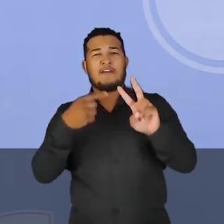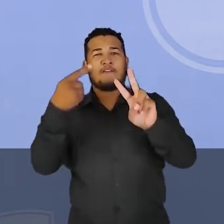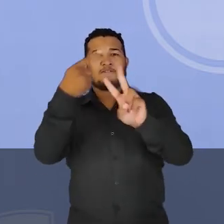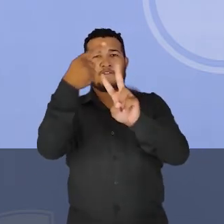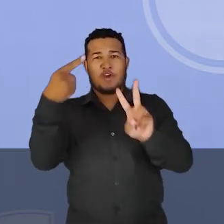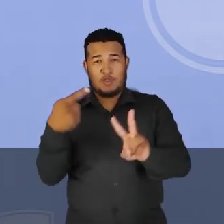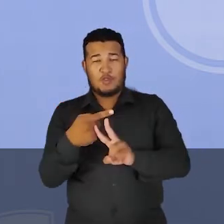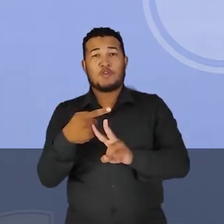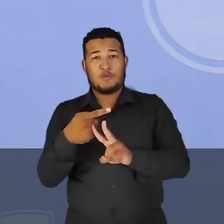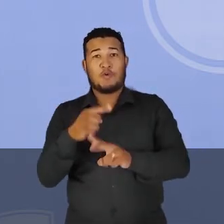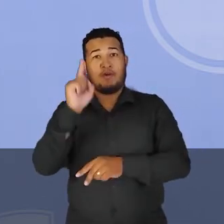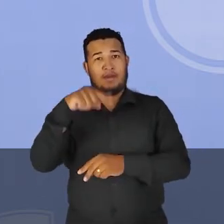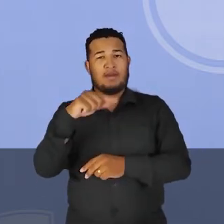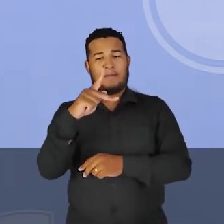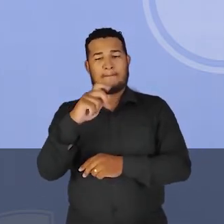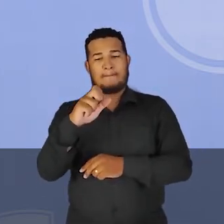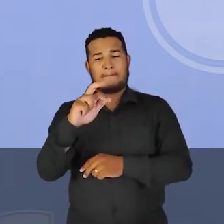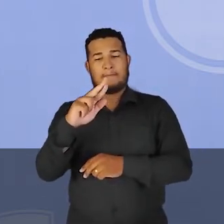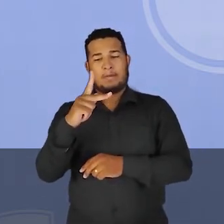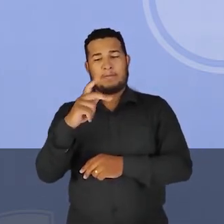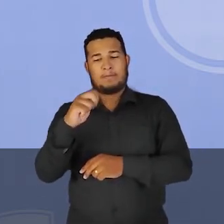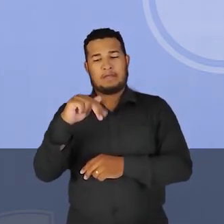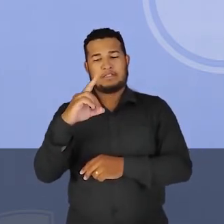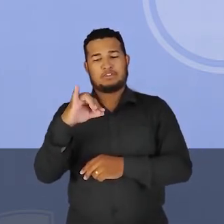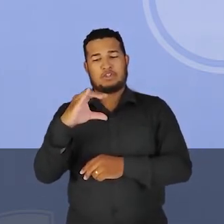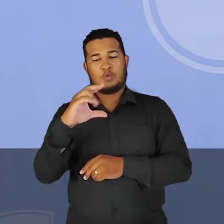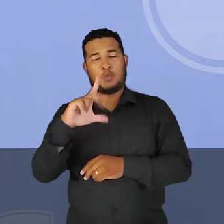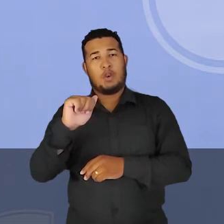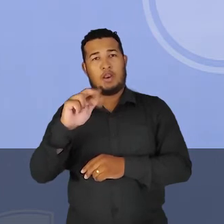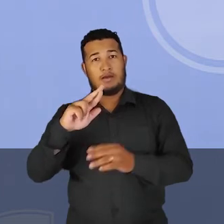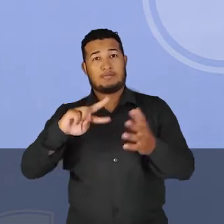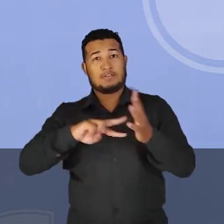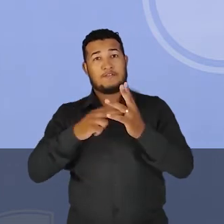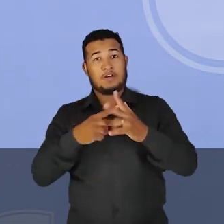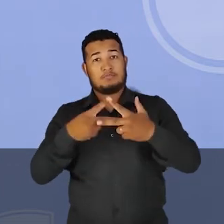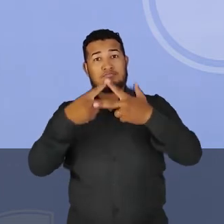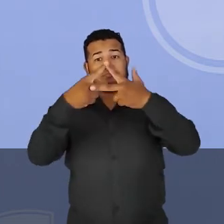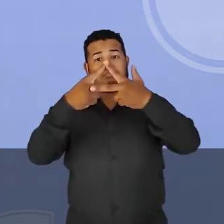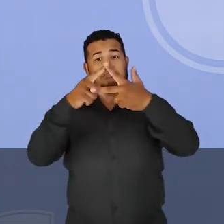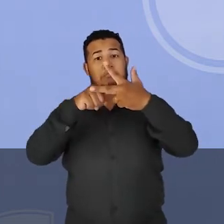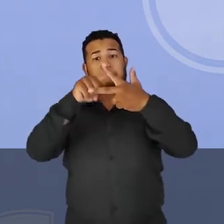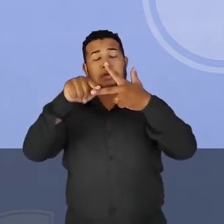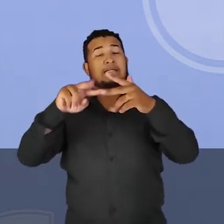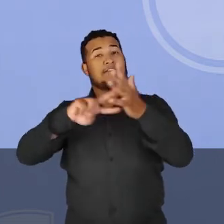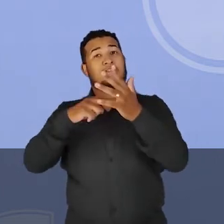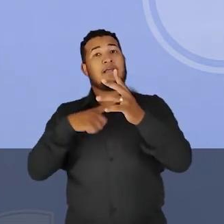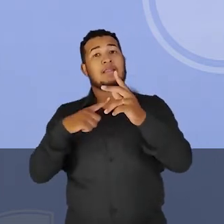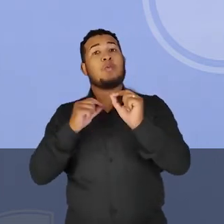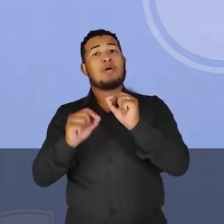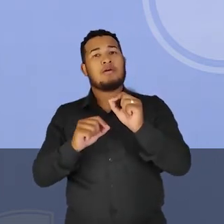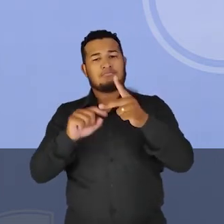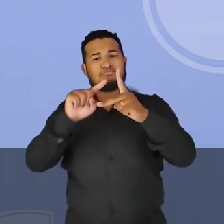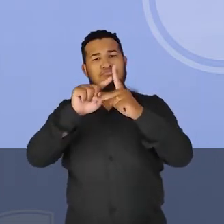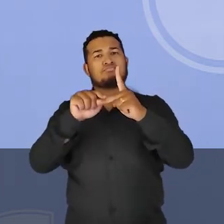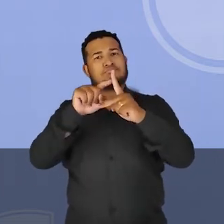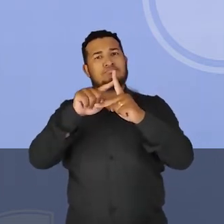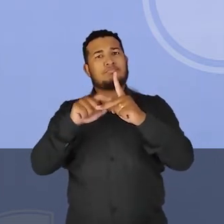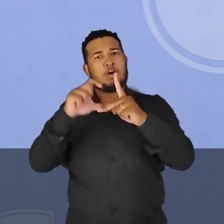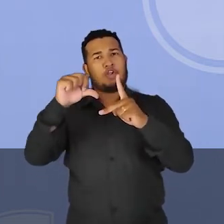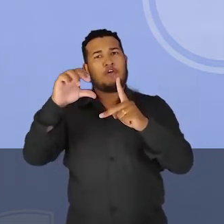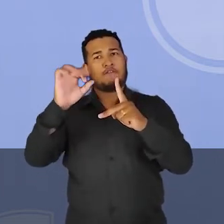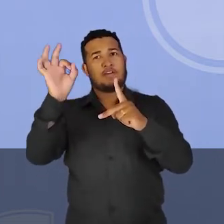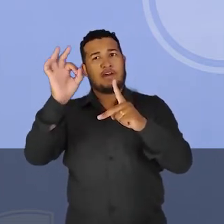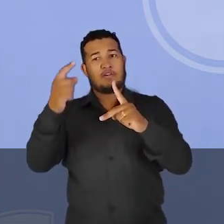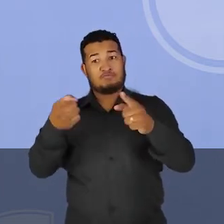serem perpendiculares, o triângulo da parte de cima é um triângulo retângulo. E o triângulo na parte de baixo também é um